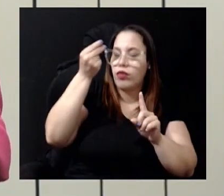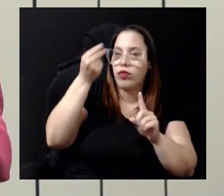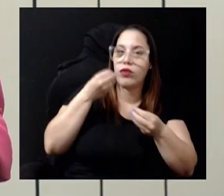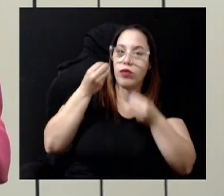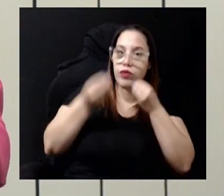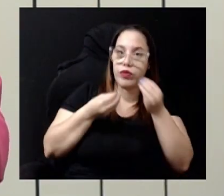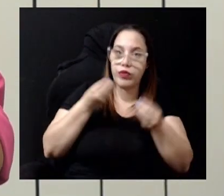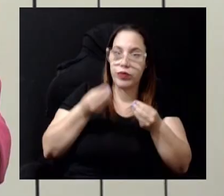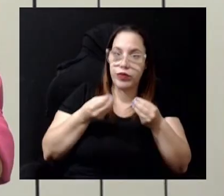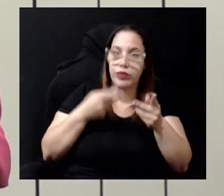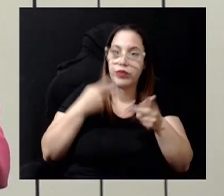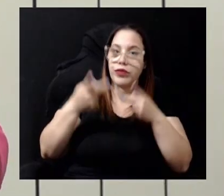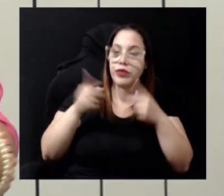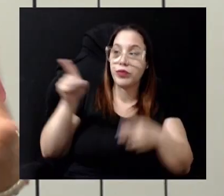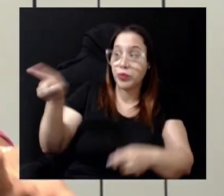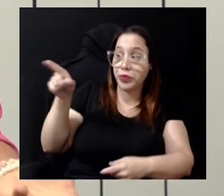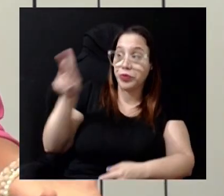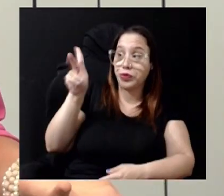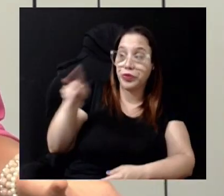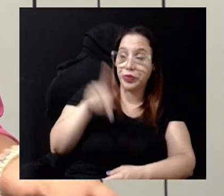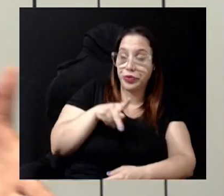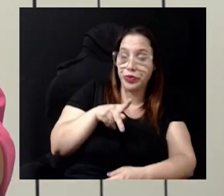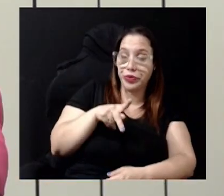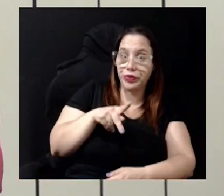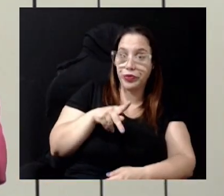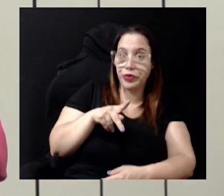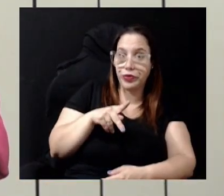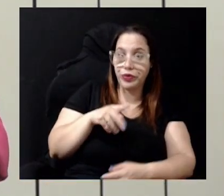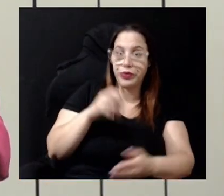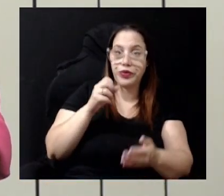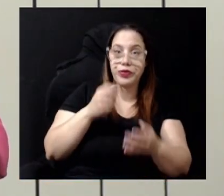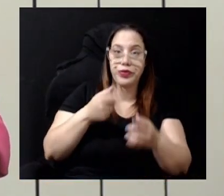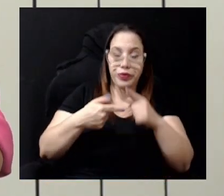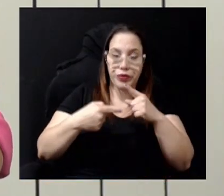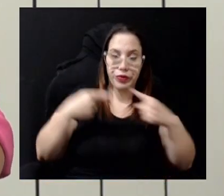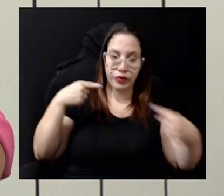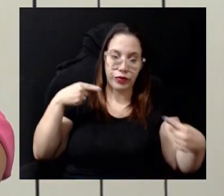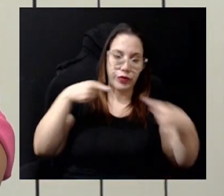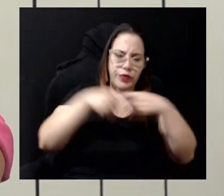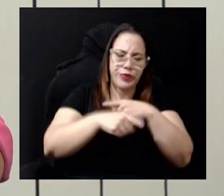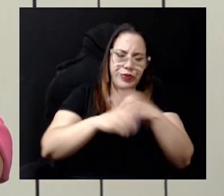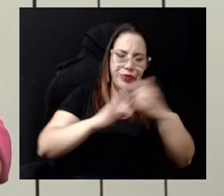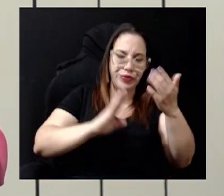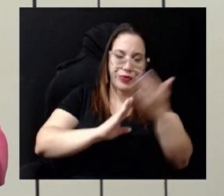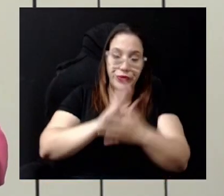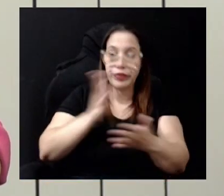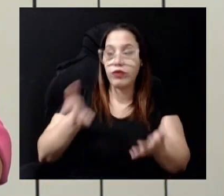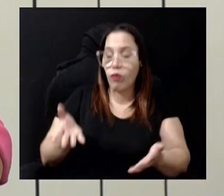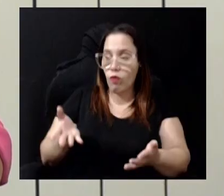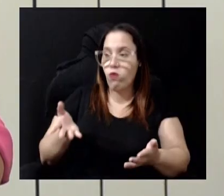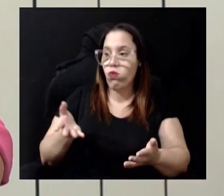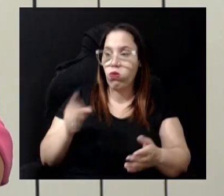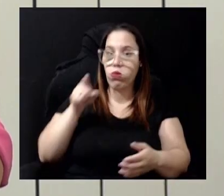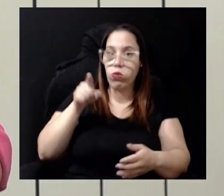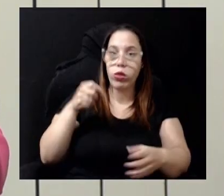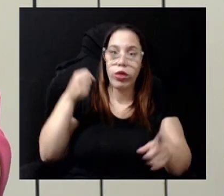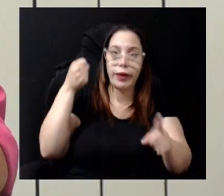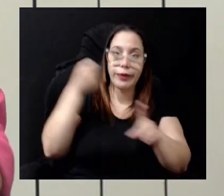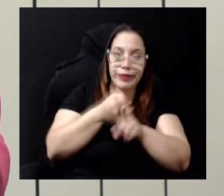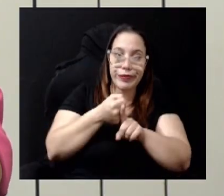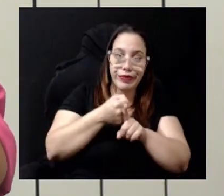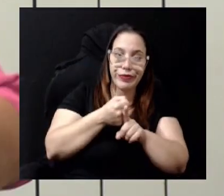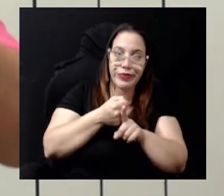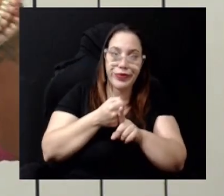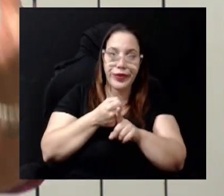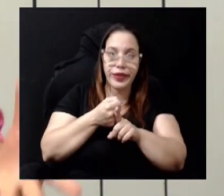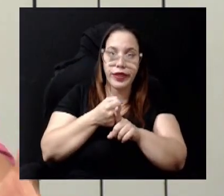também. E segundo os contrários à medida, né? É que ele afeta também aí o setor